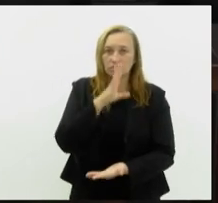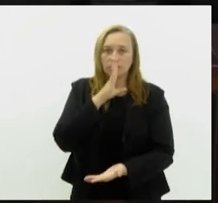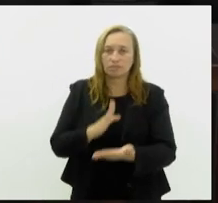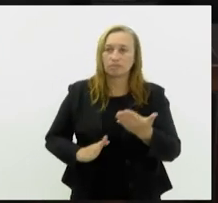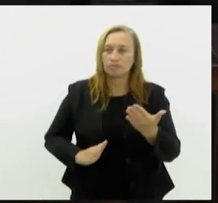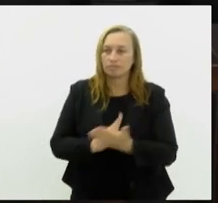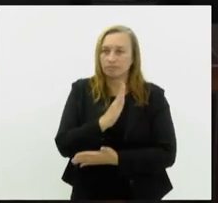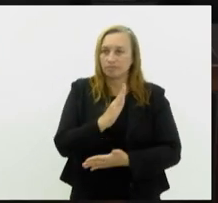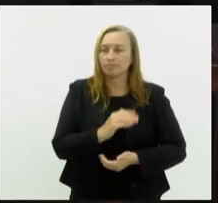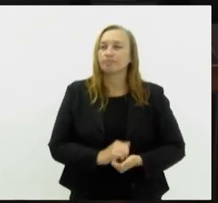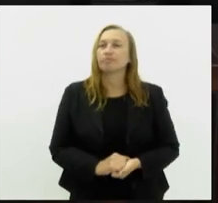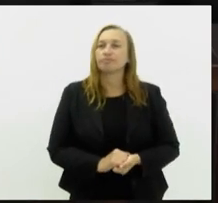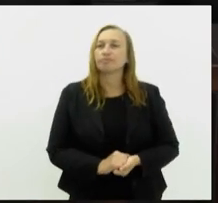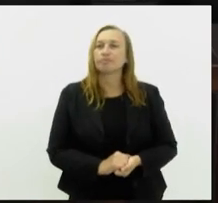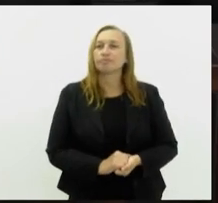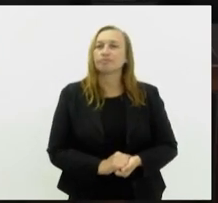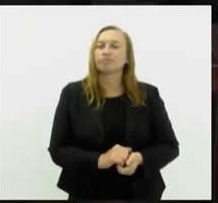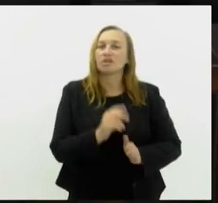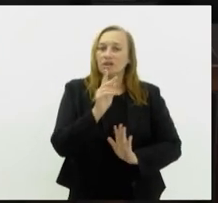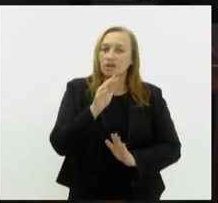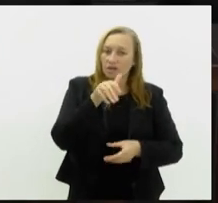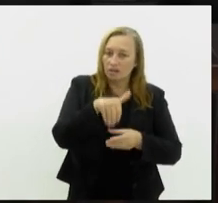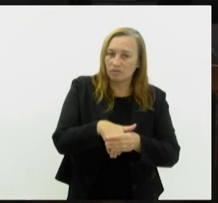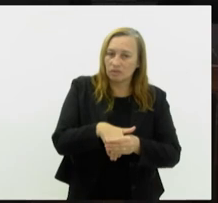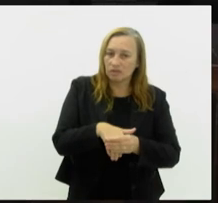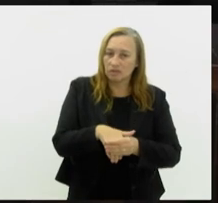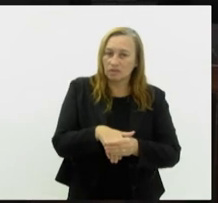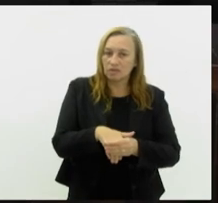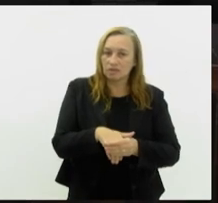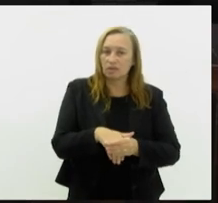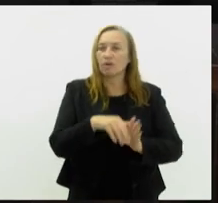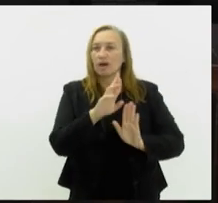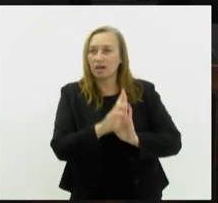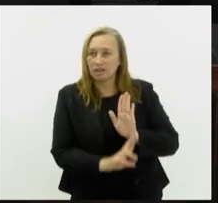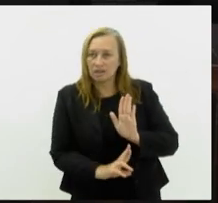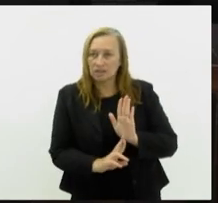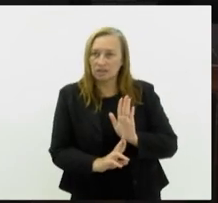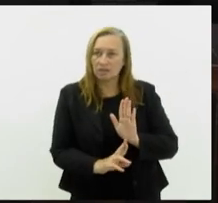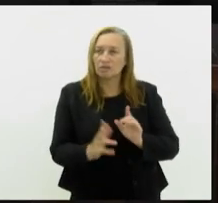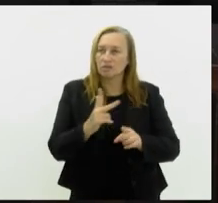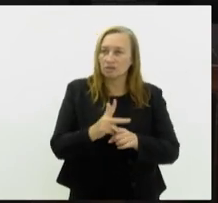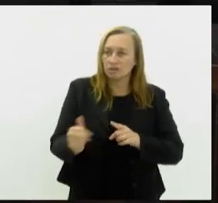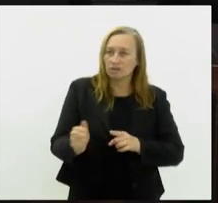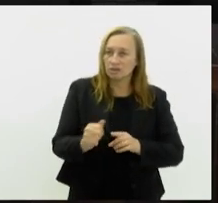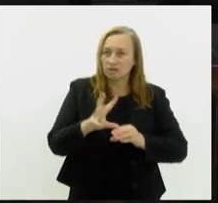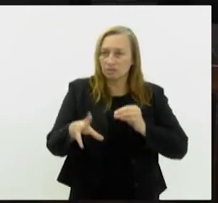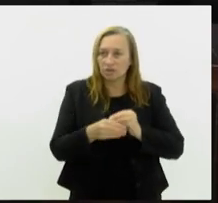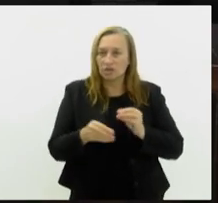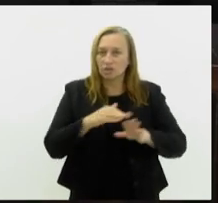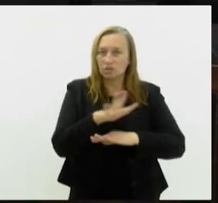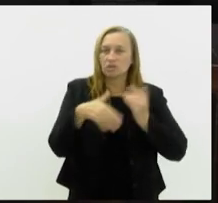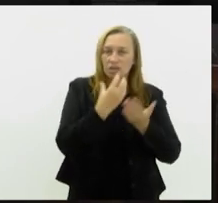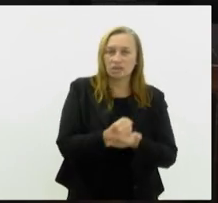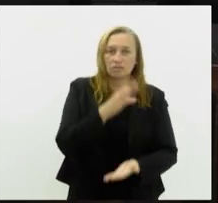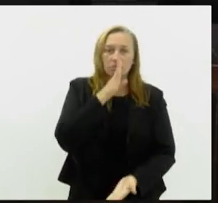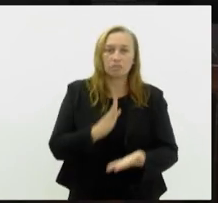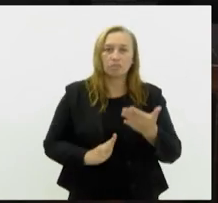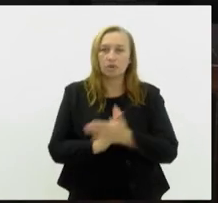estão. Aprovado. Em votação, a redação do vencido assim emendada. Senhores que aprovam, permaneçam como